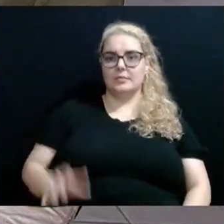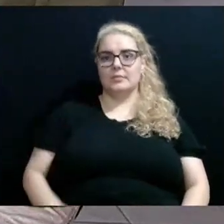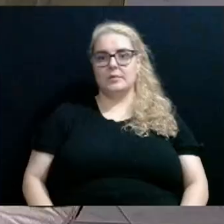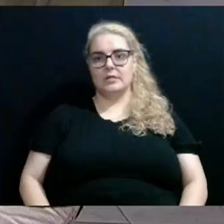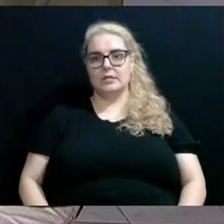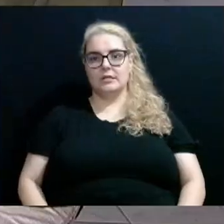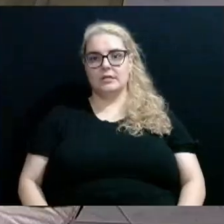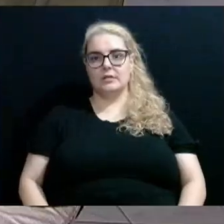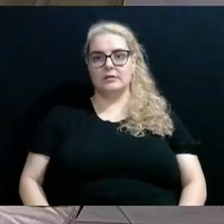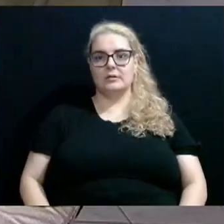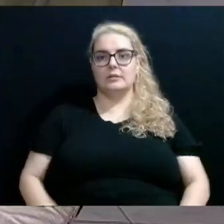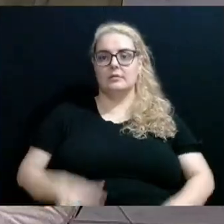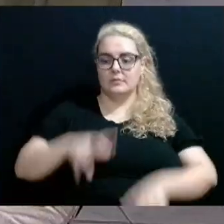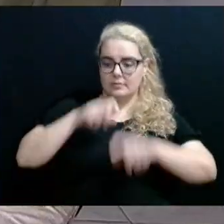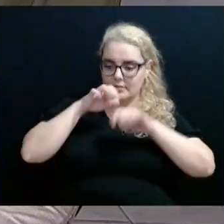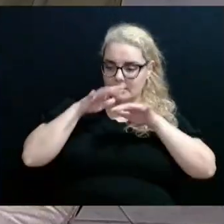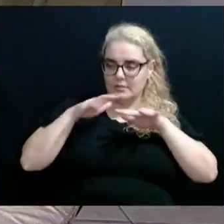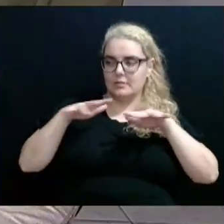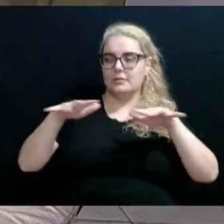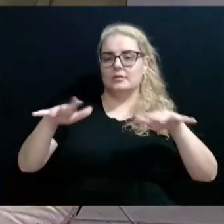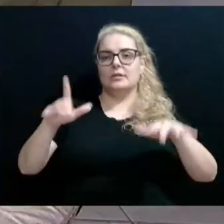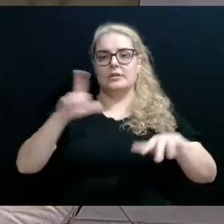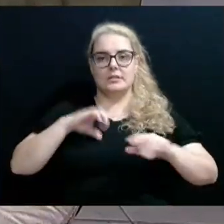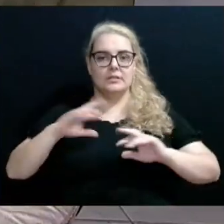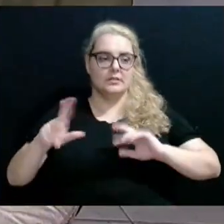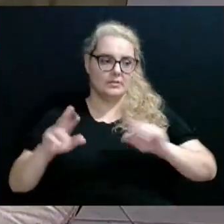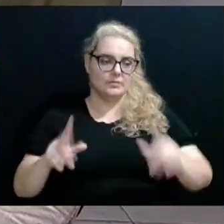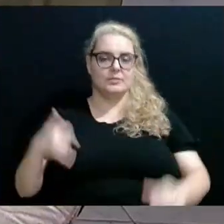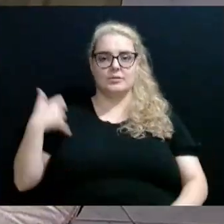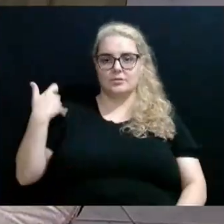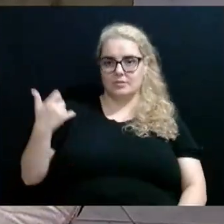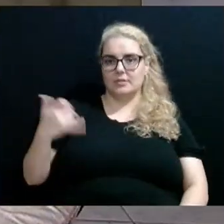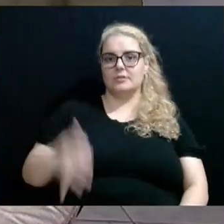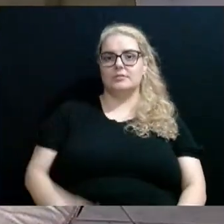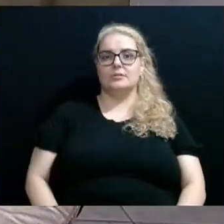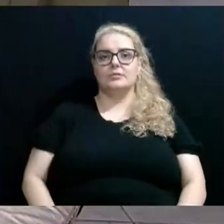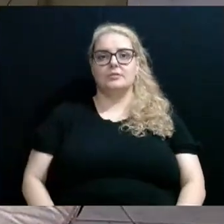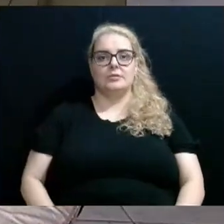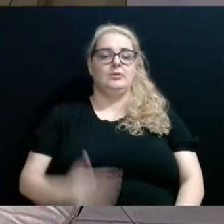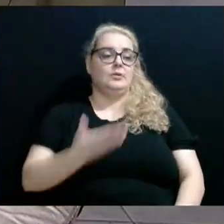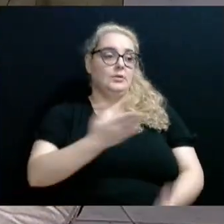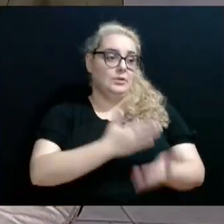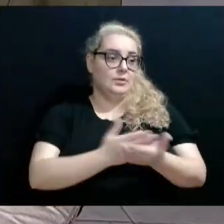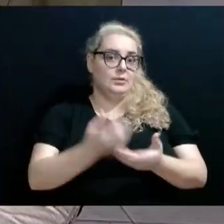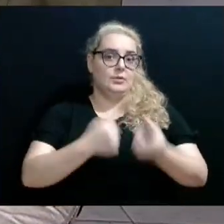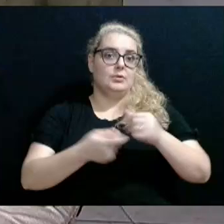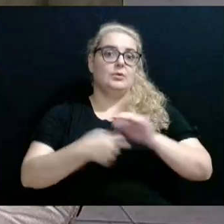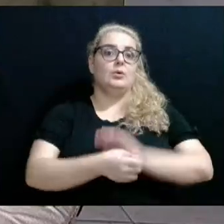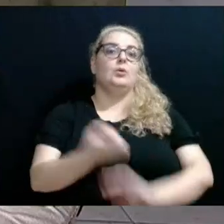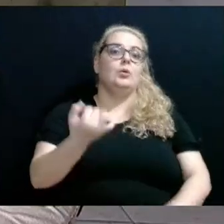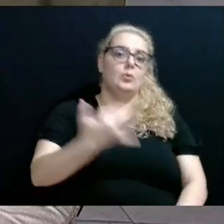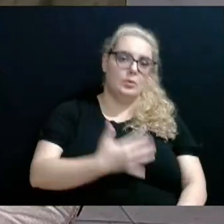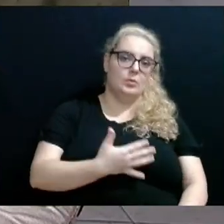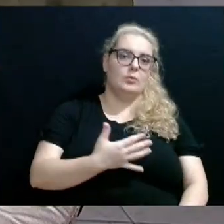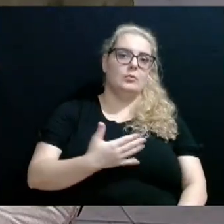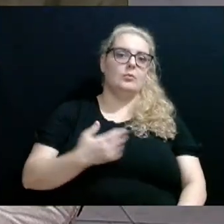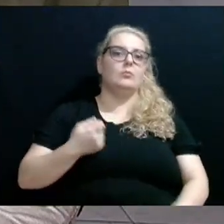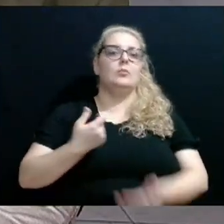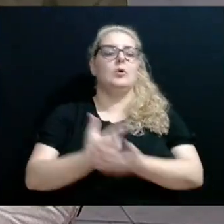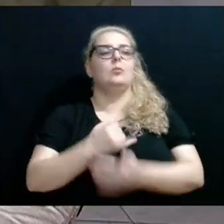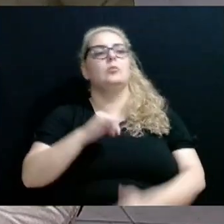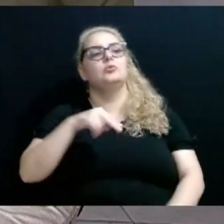o aroma tem essa diferença de idade. Você no início investiu quanto para comprar os insumos?